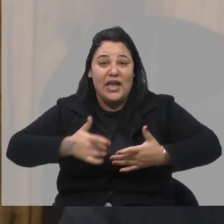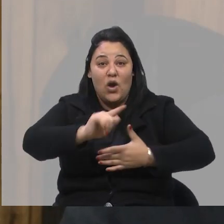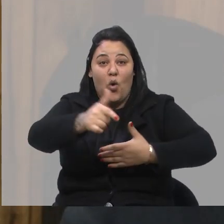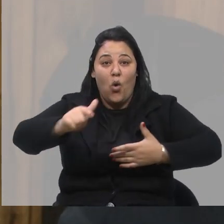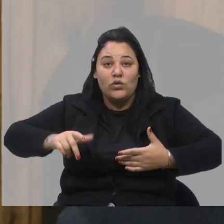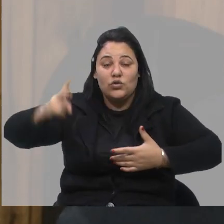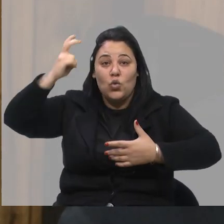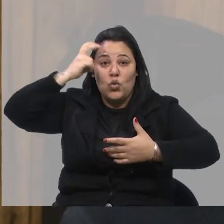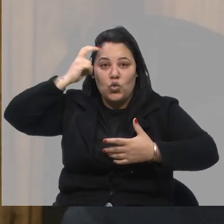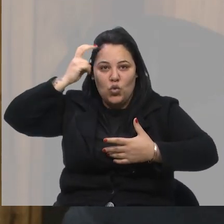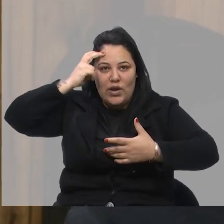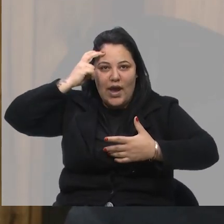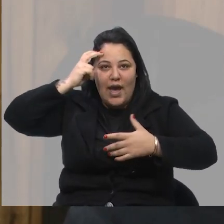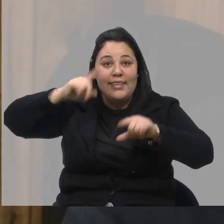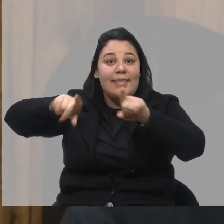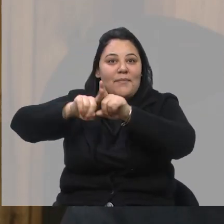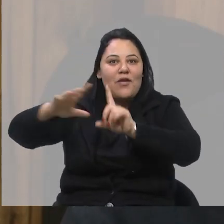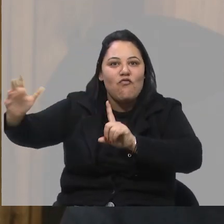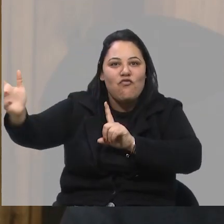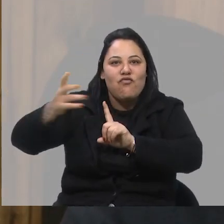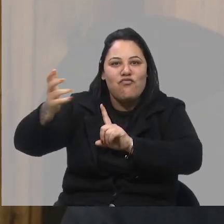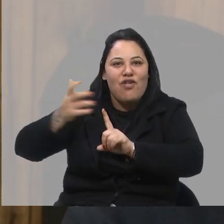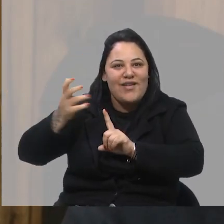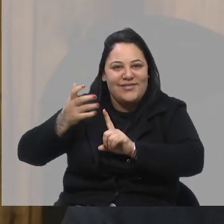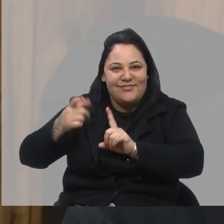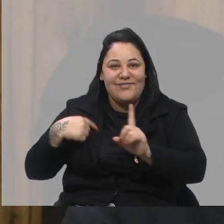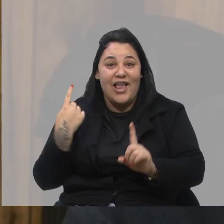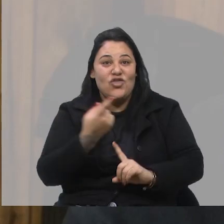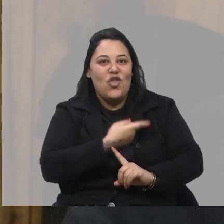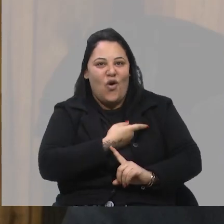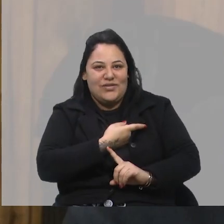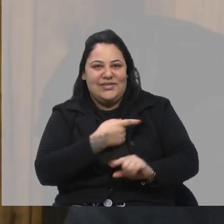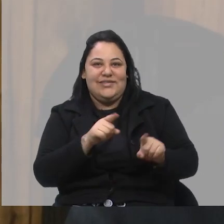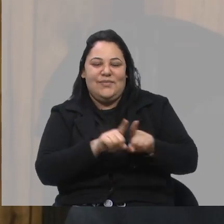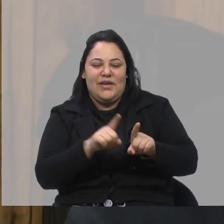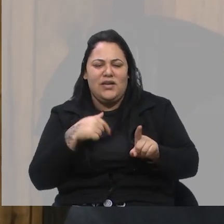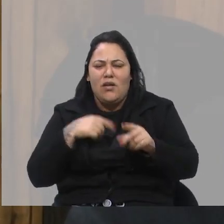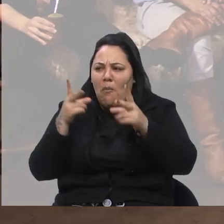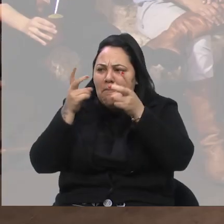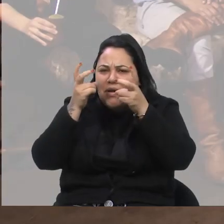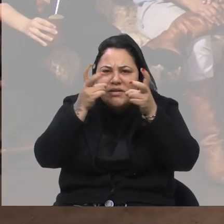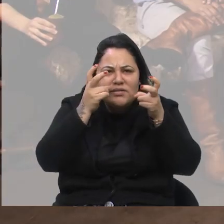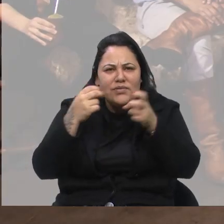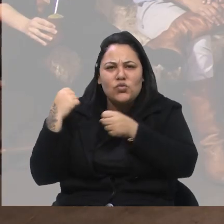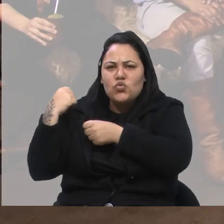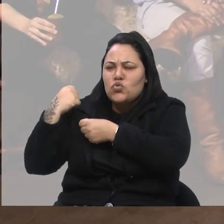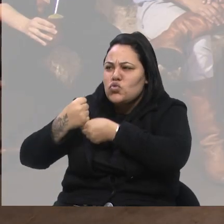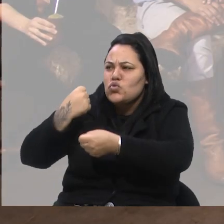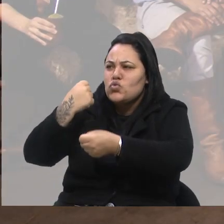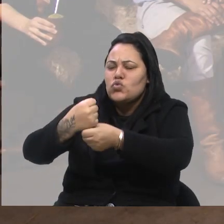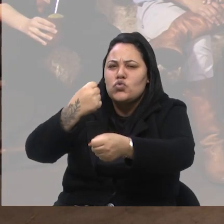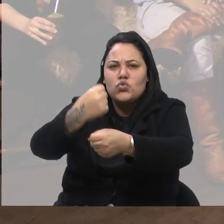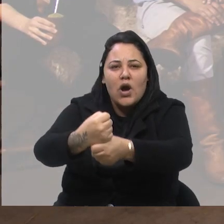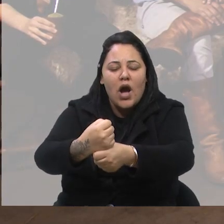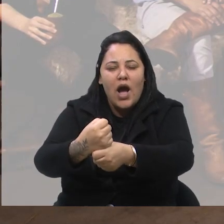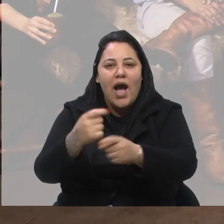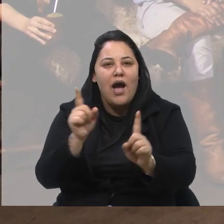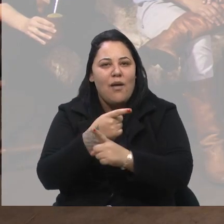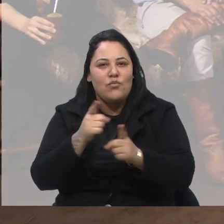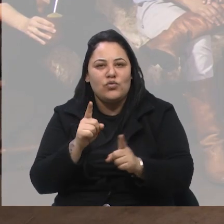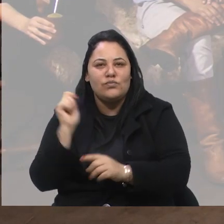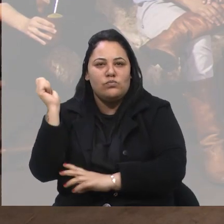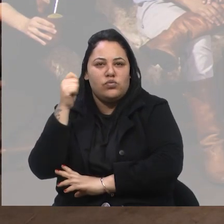culturas também influenciam na nossa cultura. Então, eu venho percebendo que, ao decorrer dos anos, a música nativista também ela